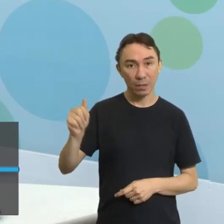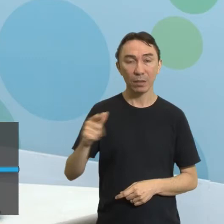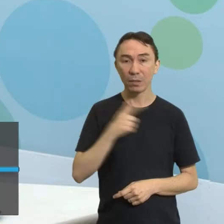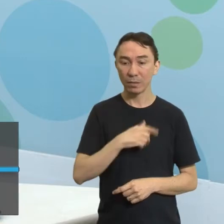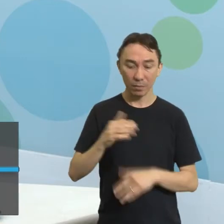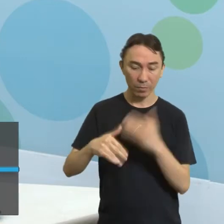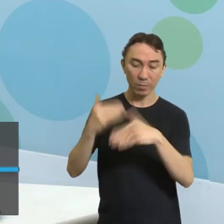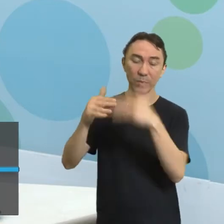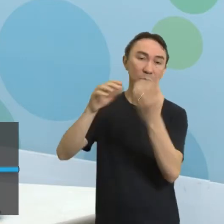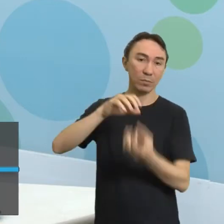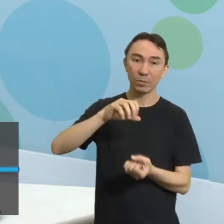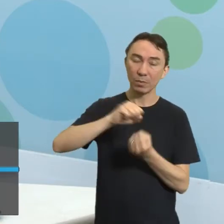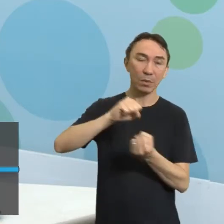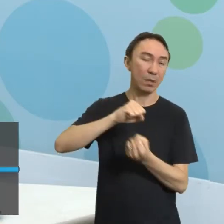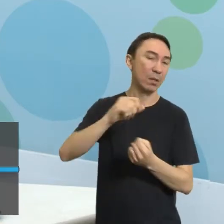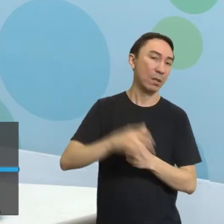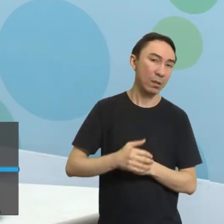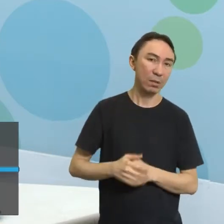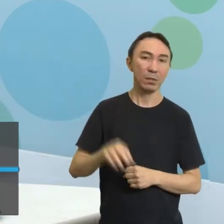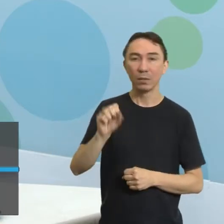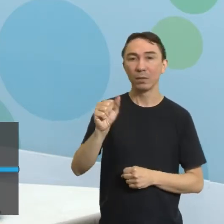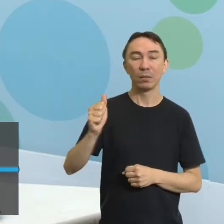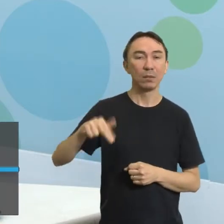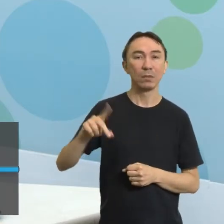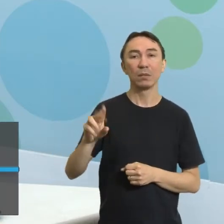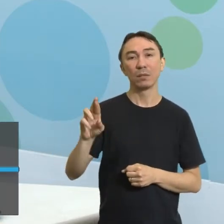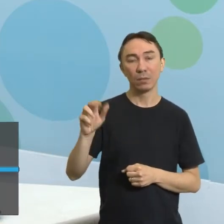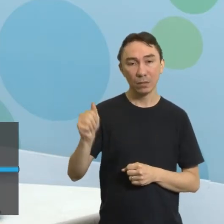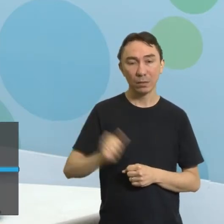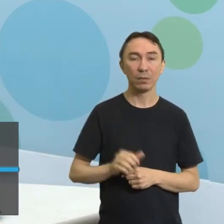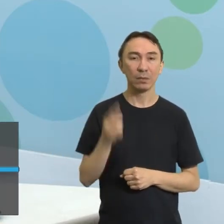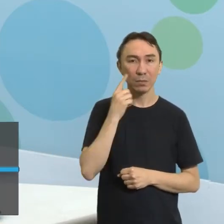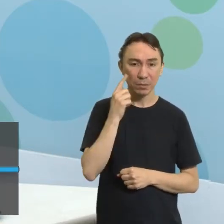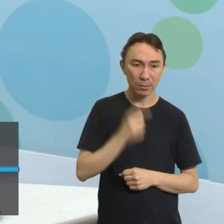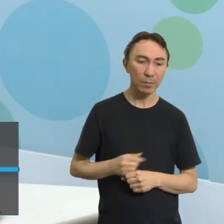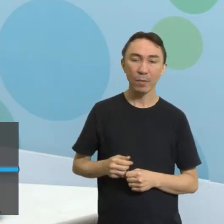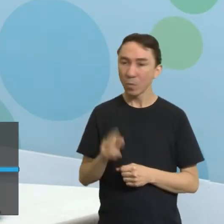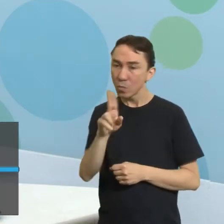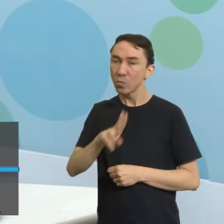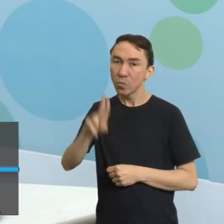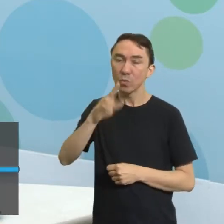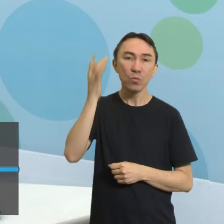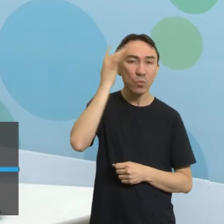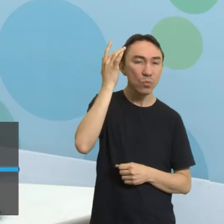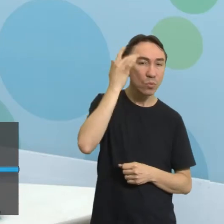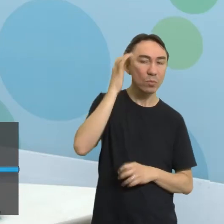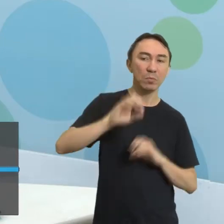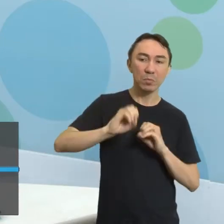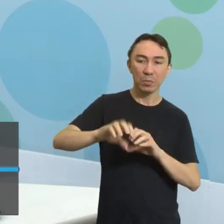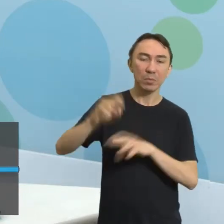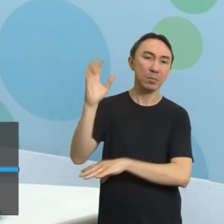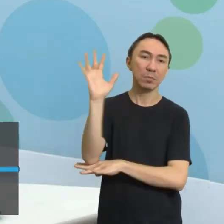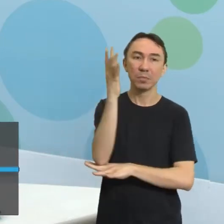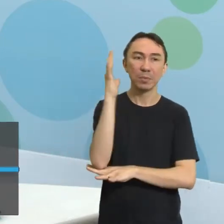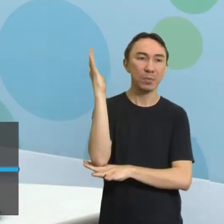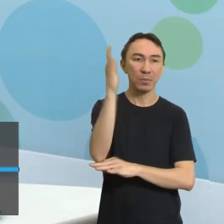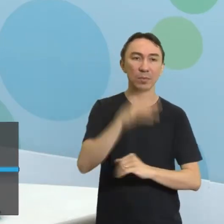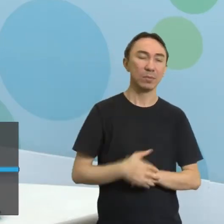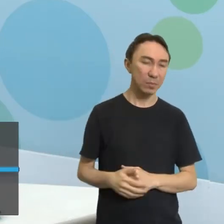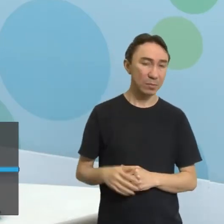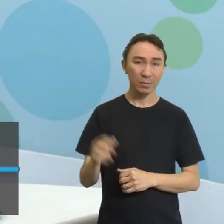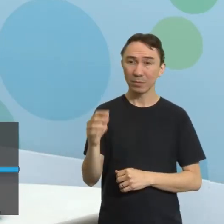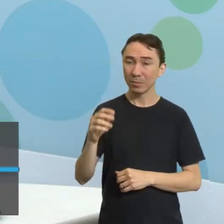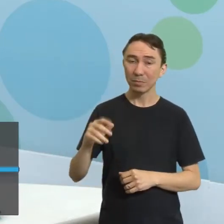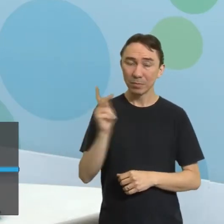professora Sandra, consumo consciente, educação ambiental, enfim, a maioria aqui dos